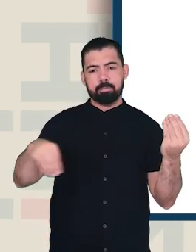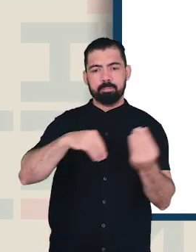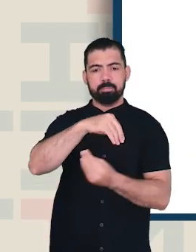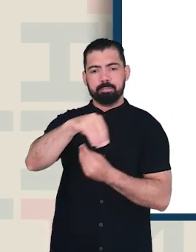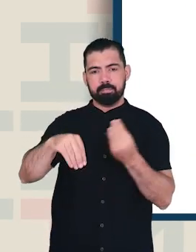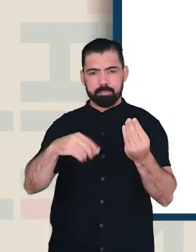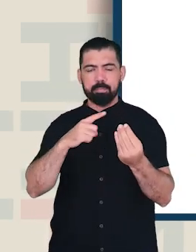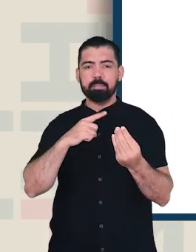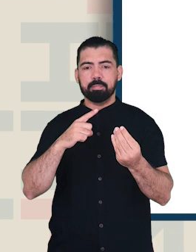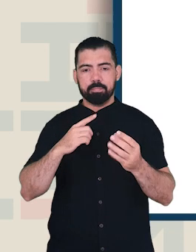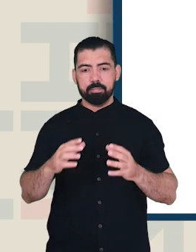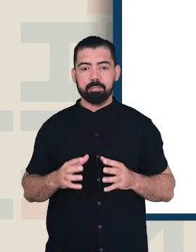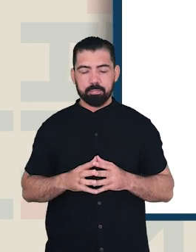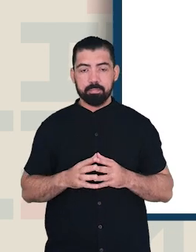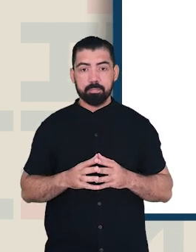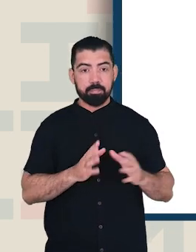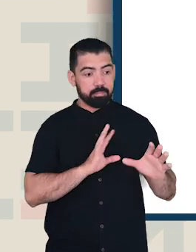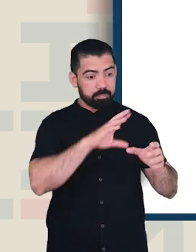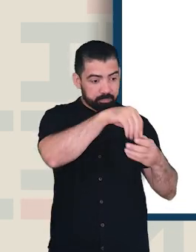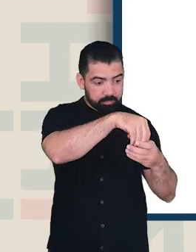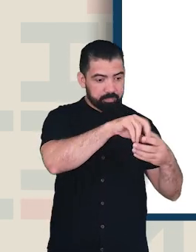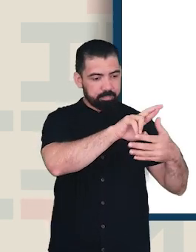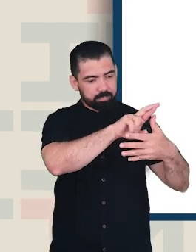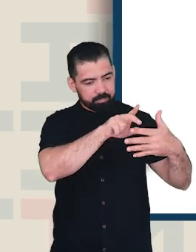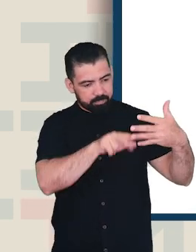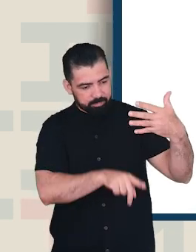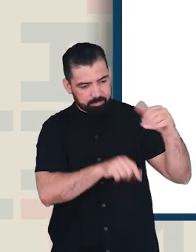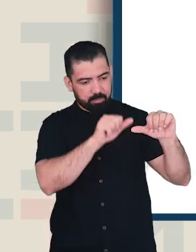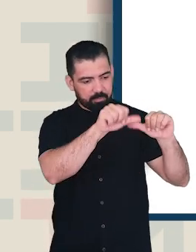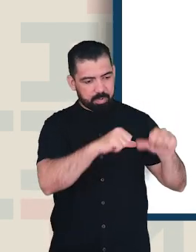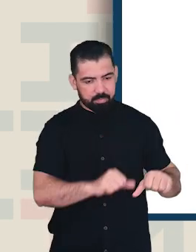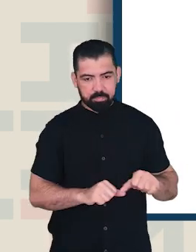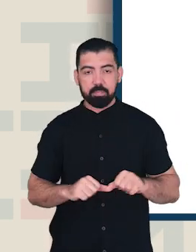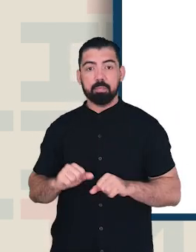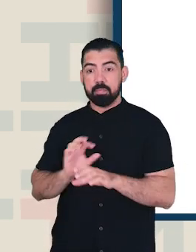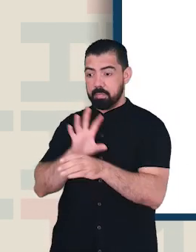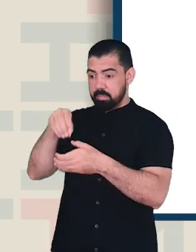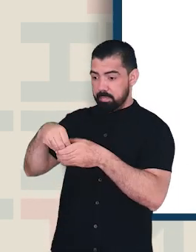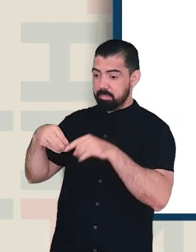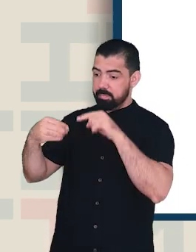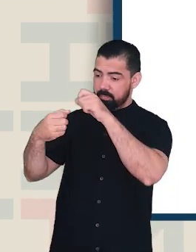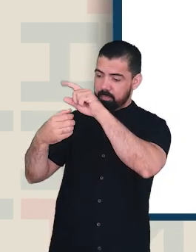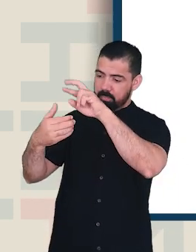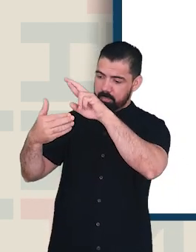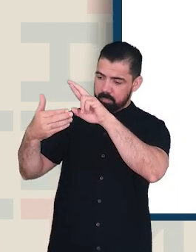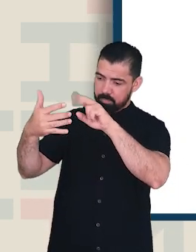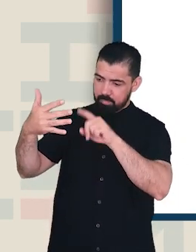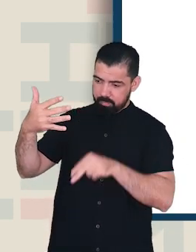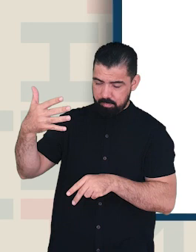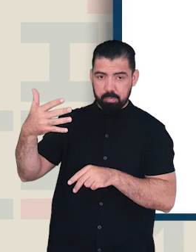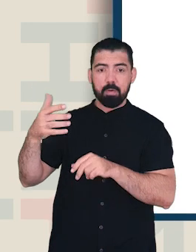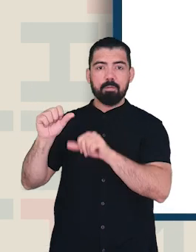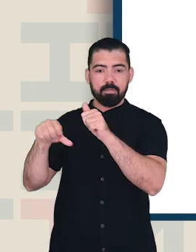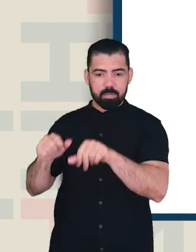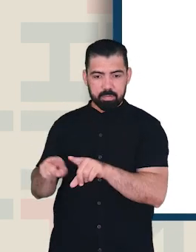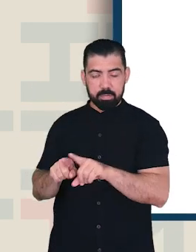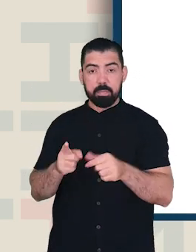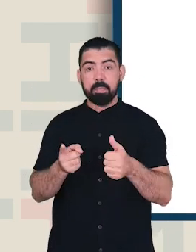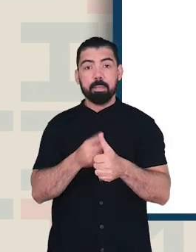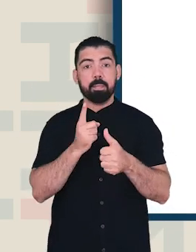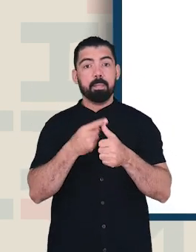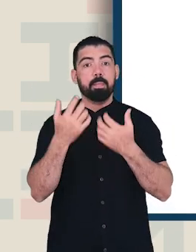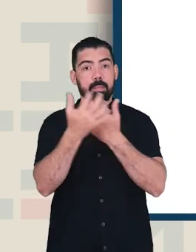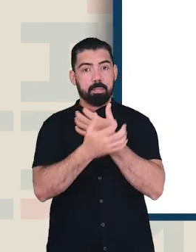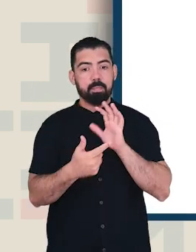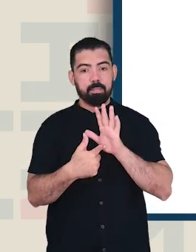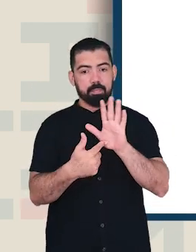casos há uma infinidade de variáveis. La prima musica che vamos a ascoltare, che